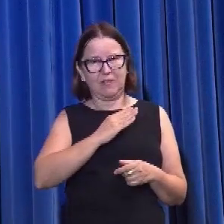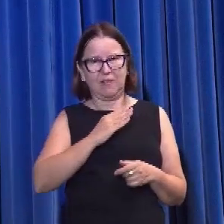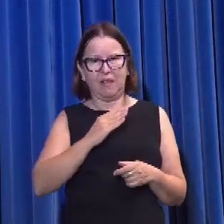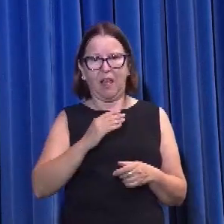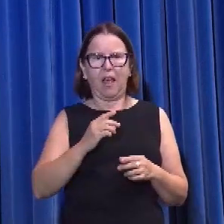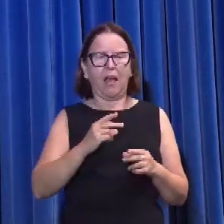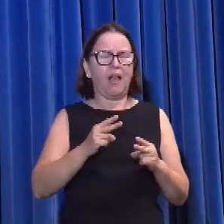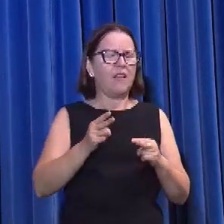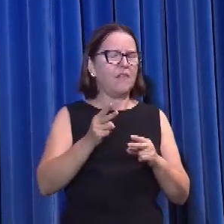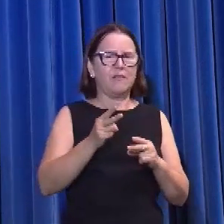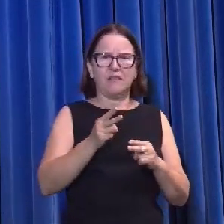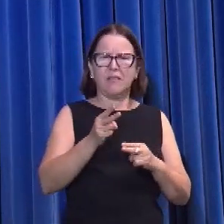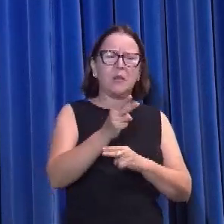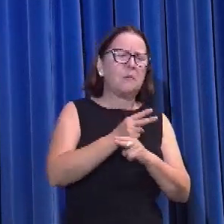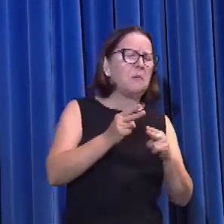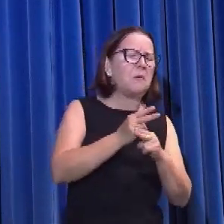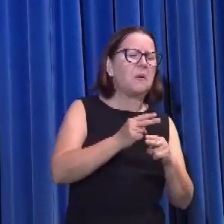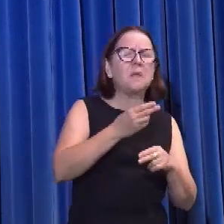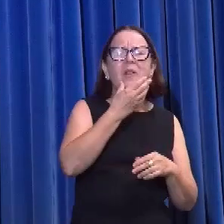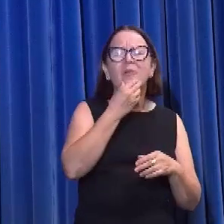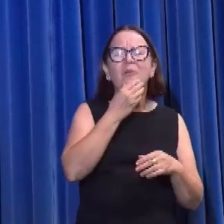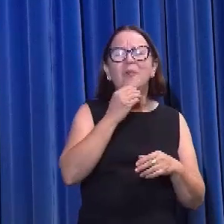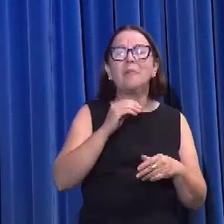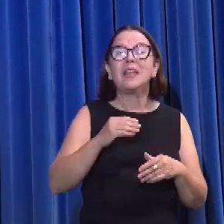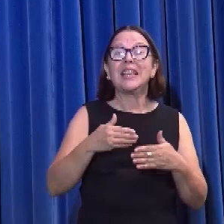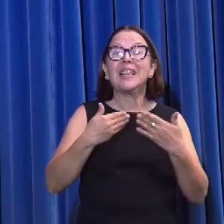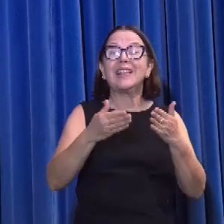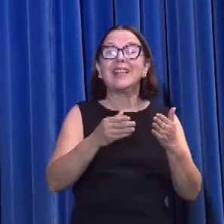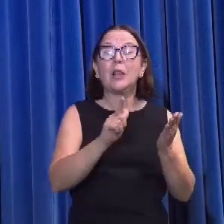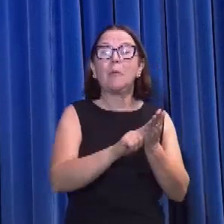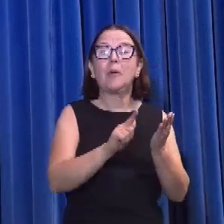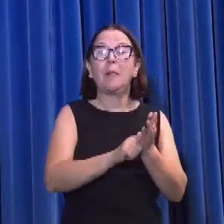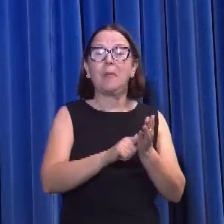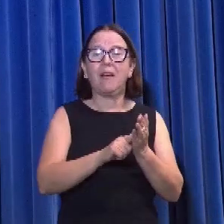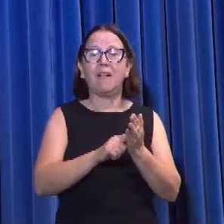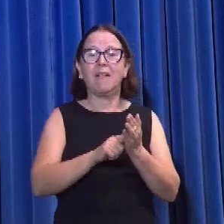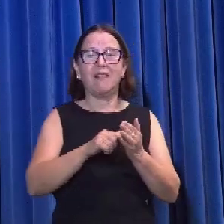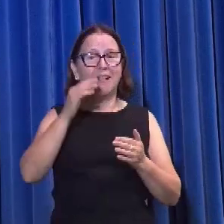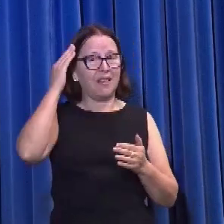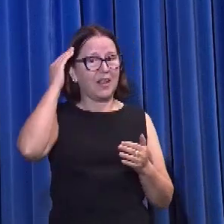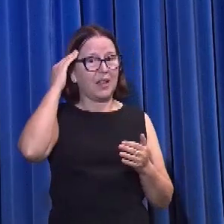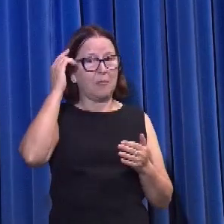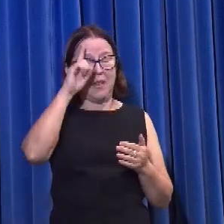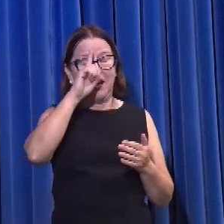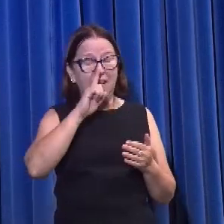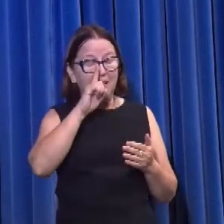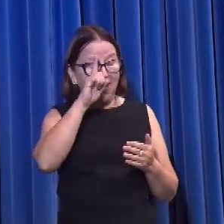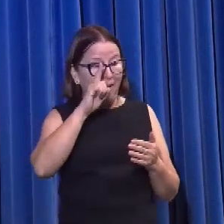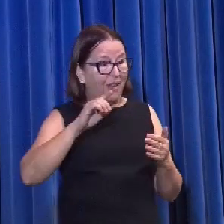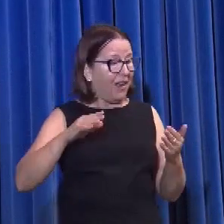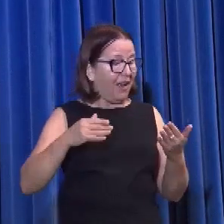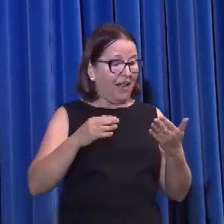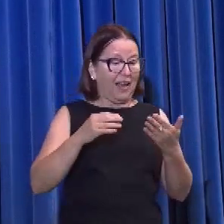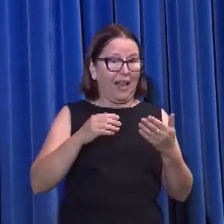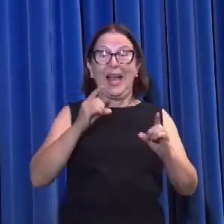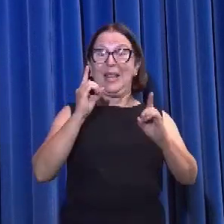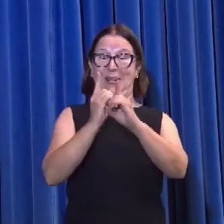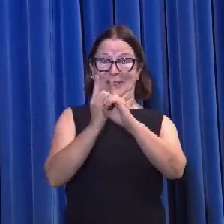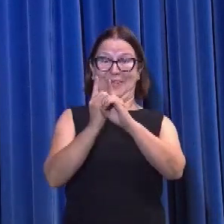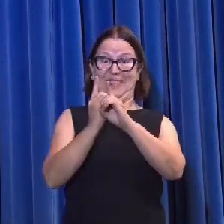de cabelo louro, tal. Até que ele topou com o homem e aí foi